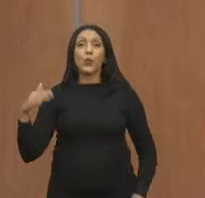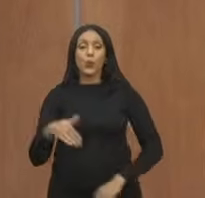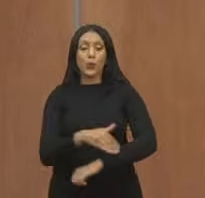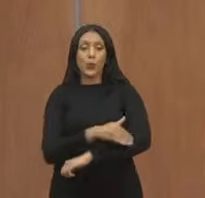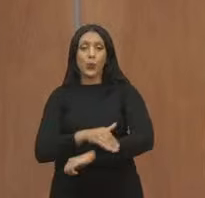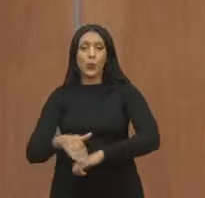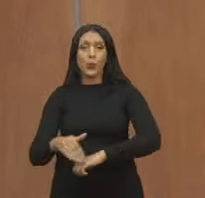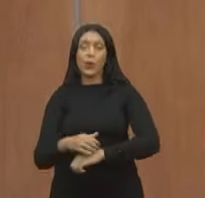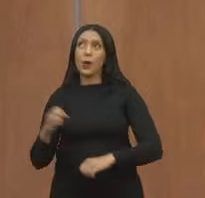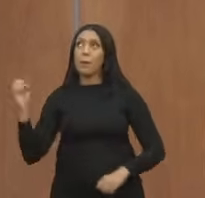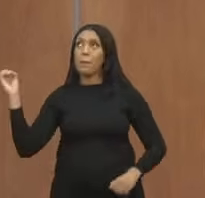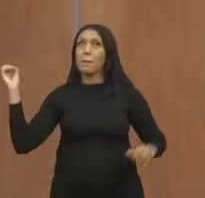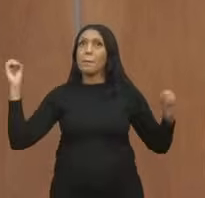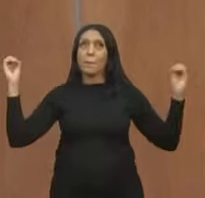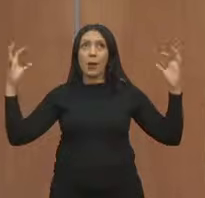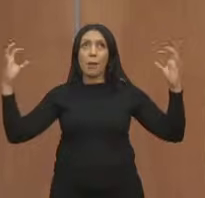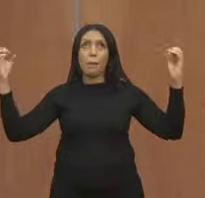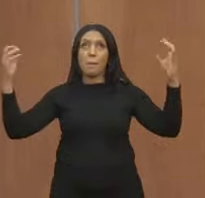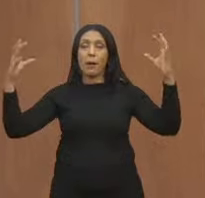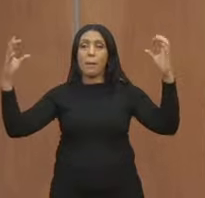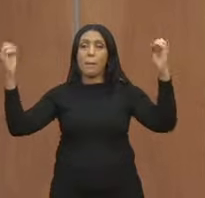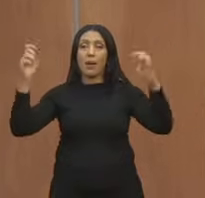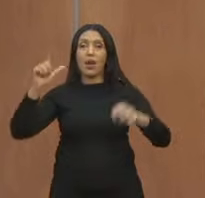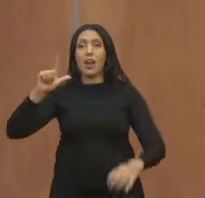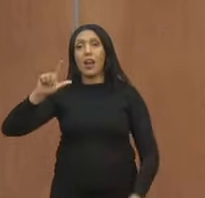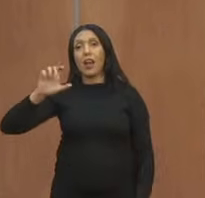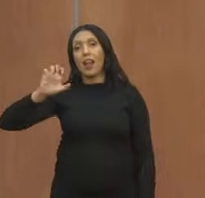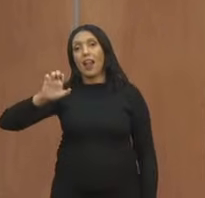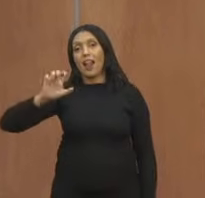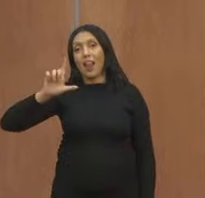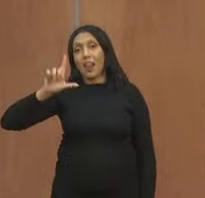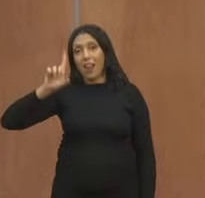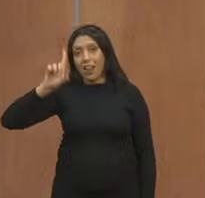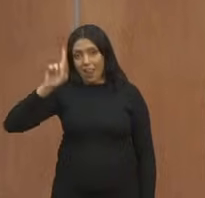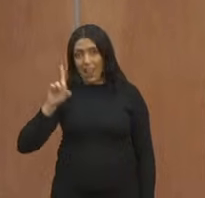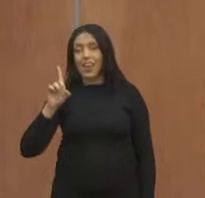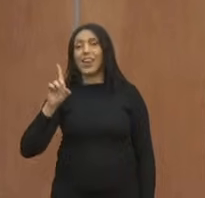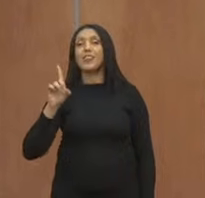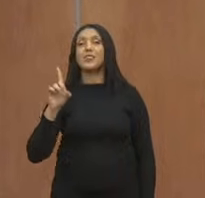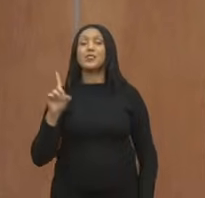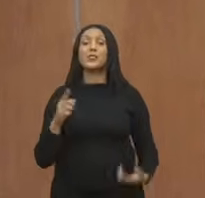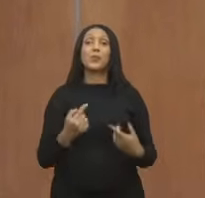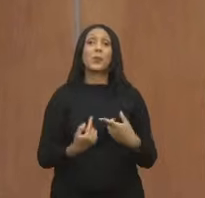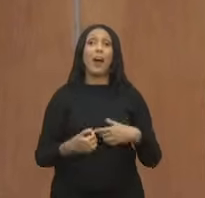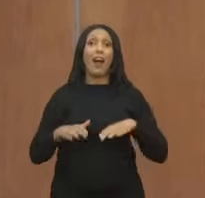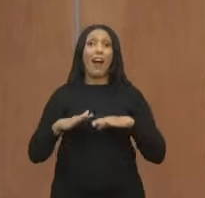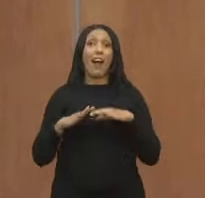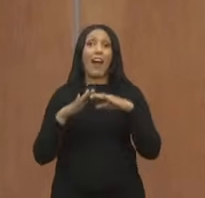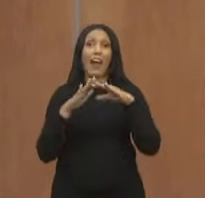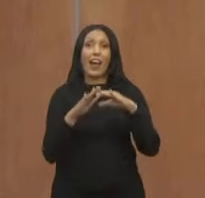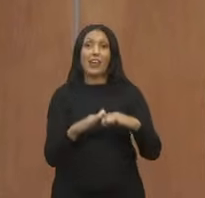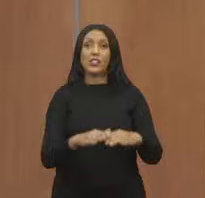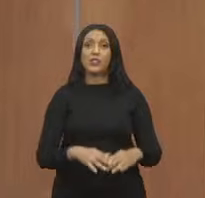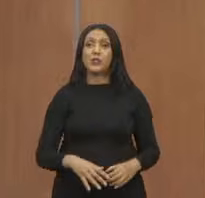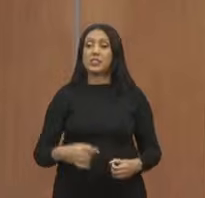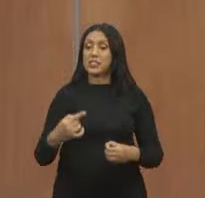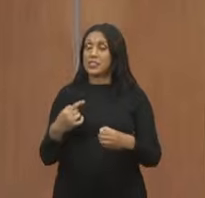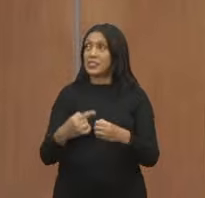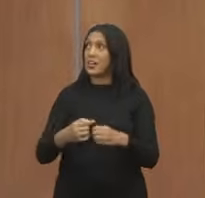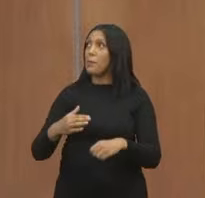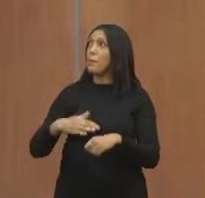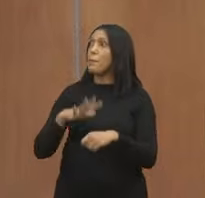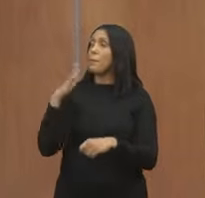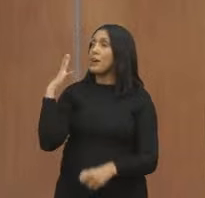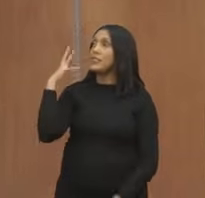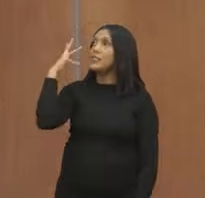né, a iluminação de LED para a cidade, que traz mais beleza para a cidade, traz mais segurança, traz mais eficiência energética. A